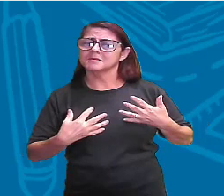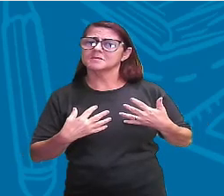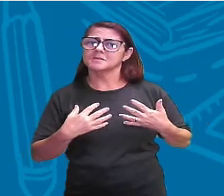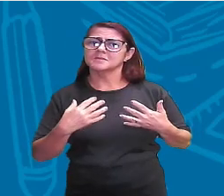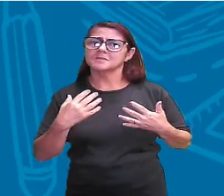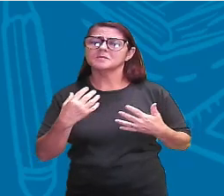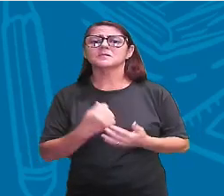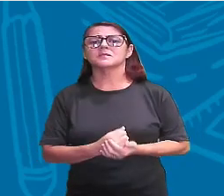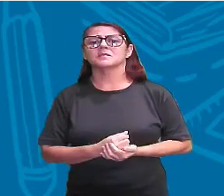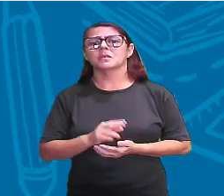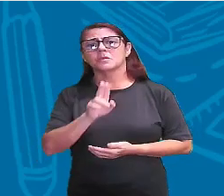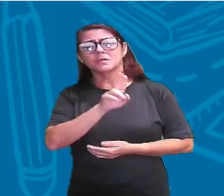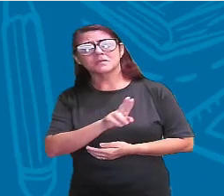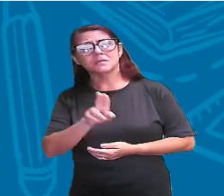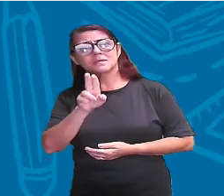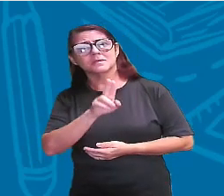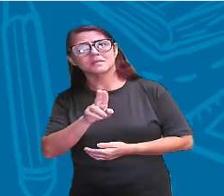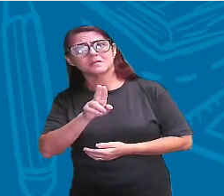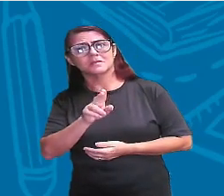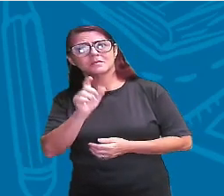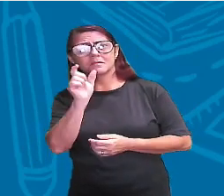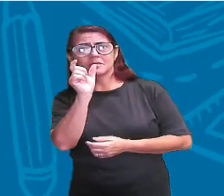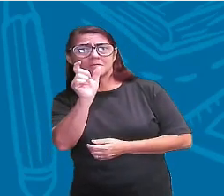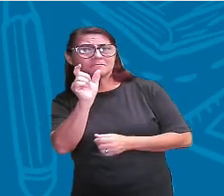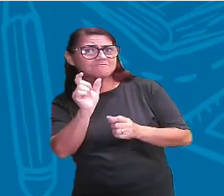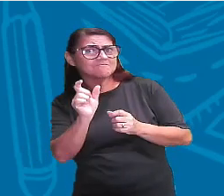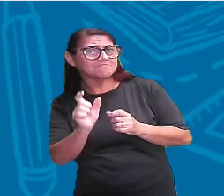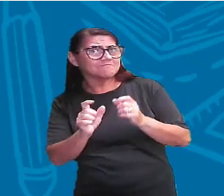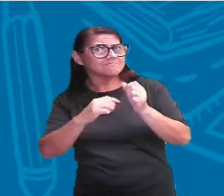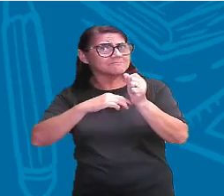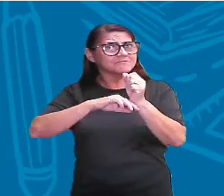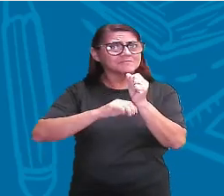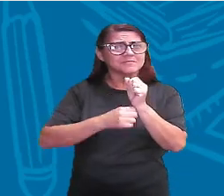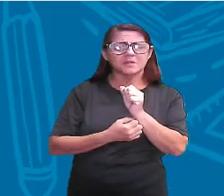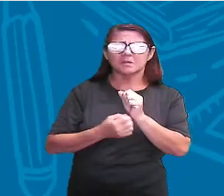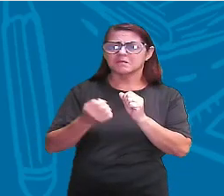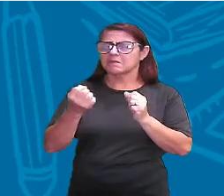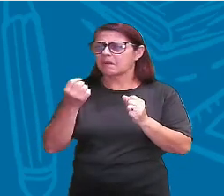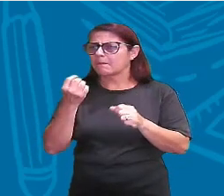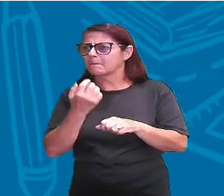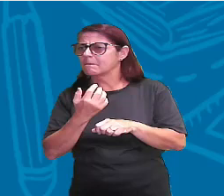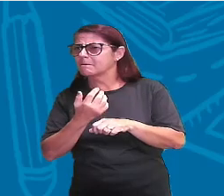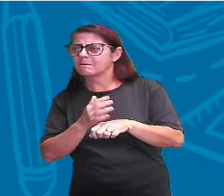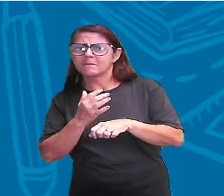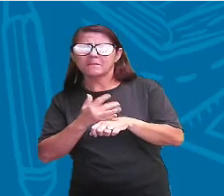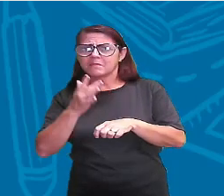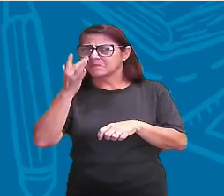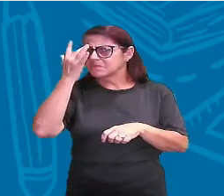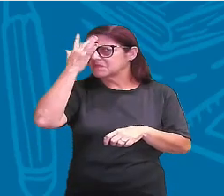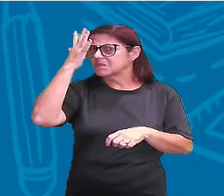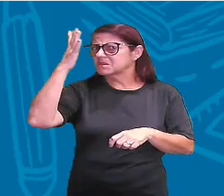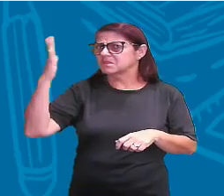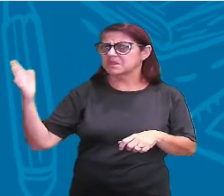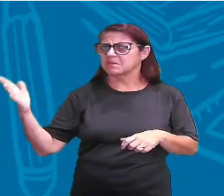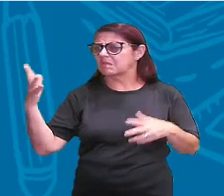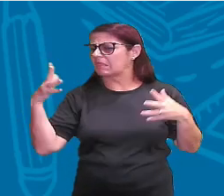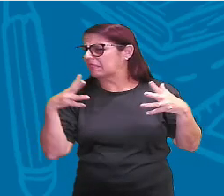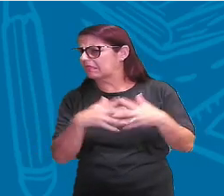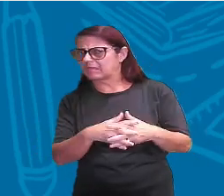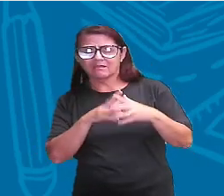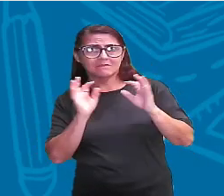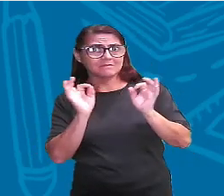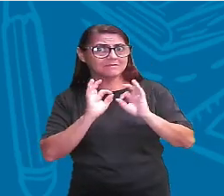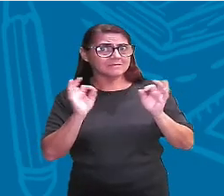utilizar essas palavrinhas-chave. Mas é tudo muito prático, não tem nada de estranho, nada de atrapalhado, nada